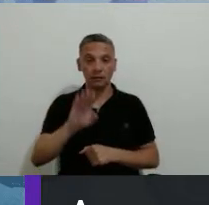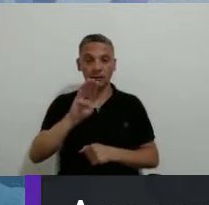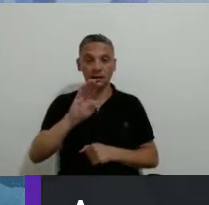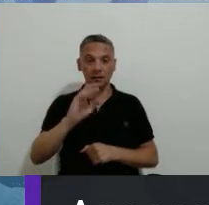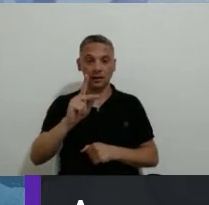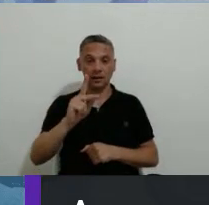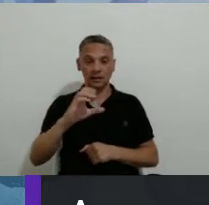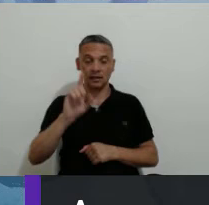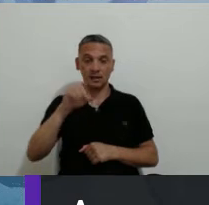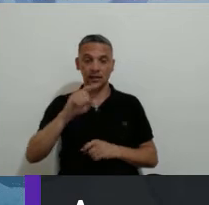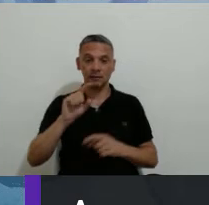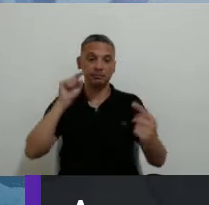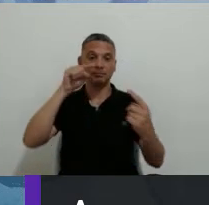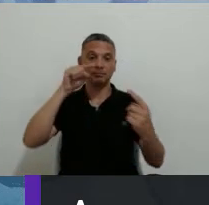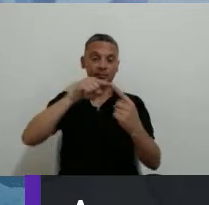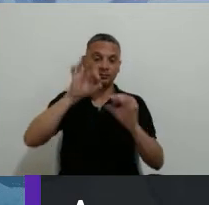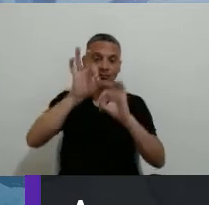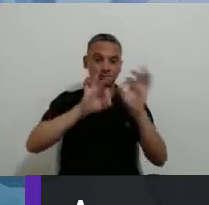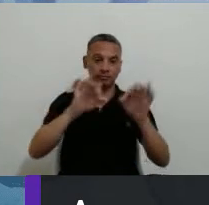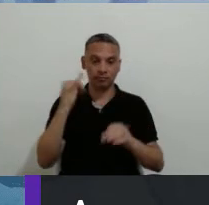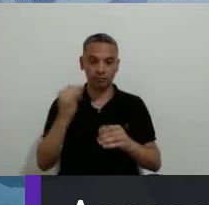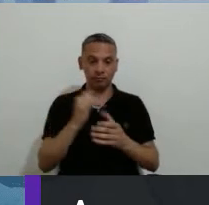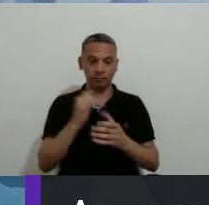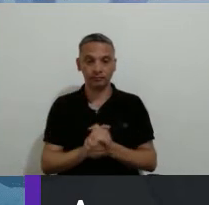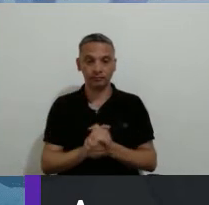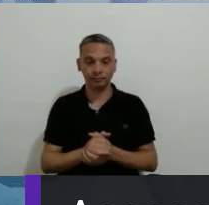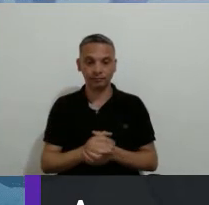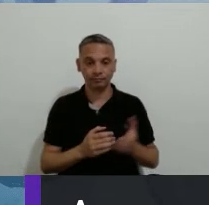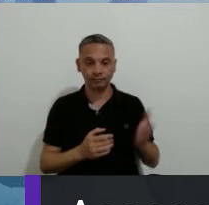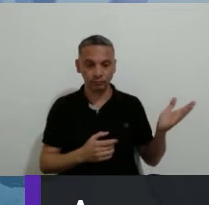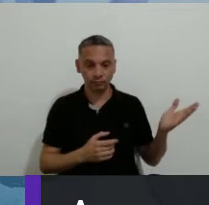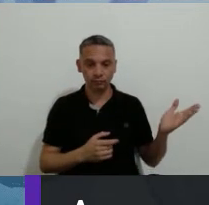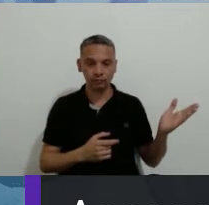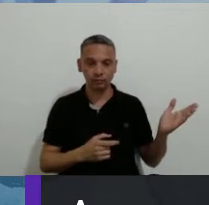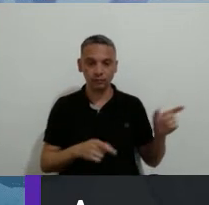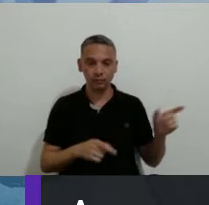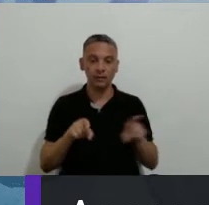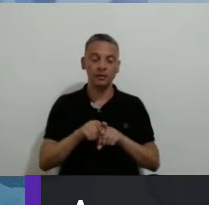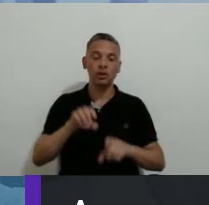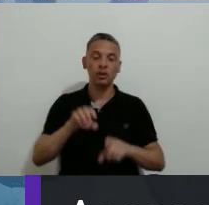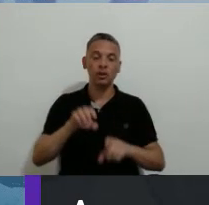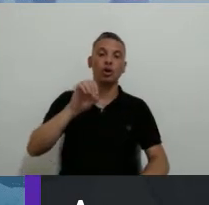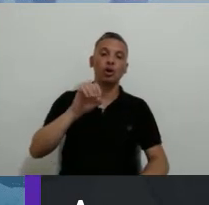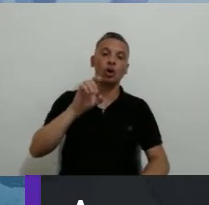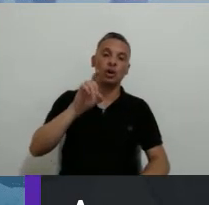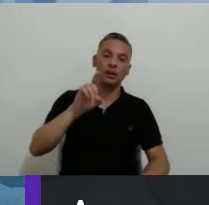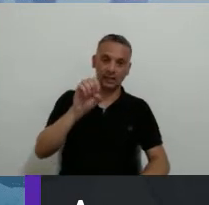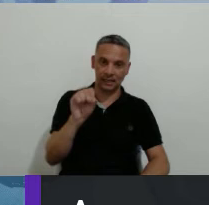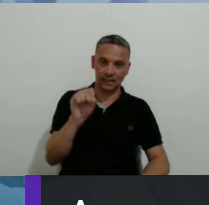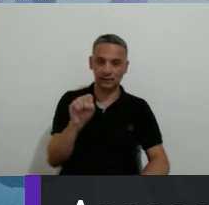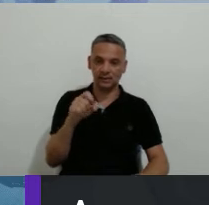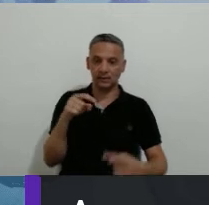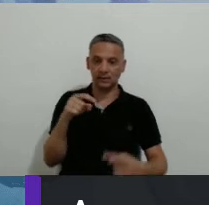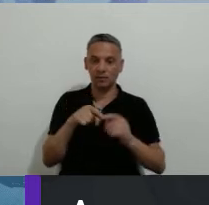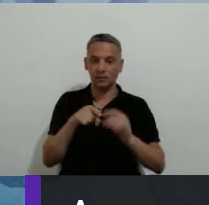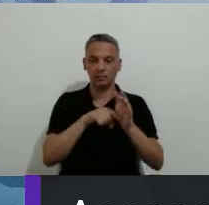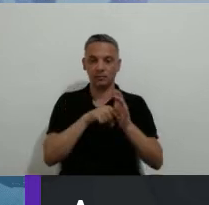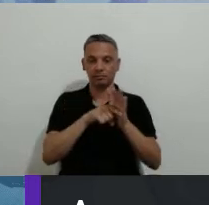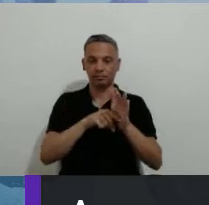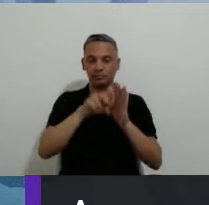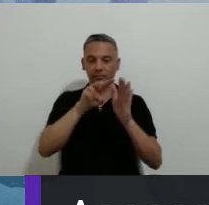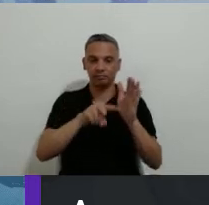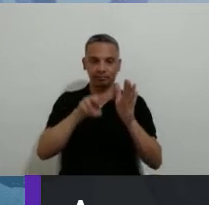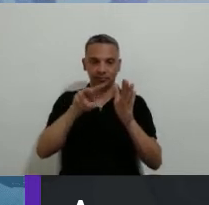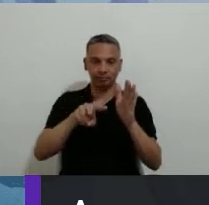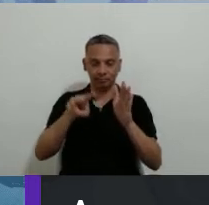público-alvo desse programa. Eu mencionei aqui o ODS relacionado aos indicadores, que aparece nessa tela